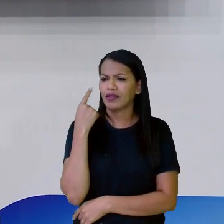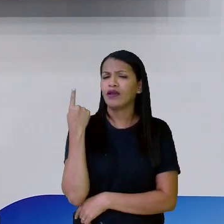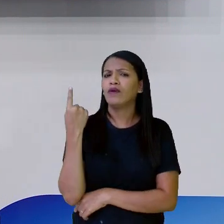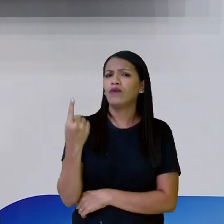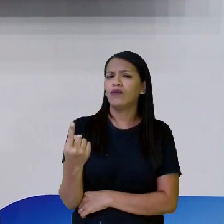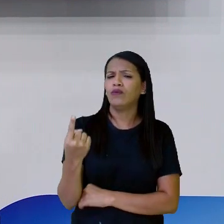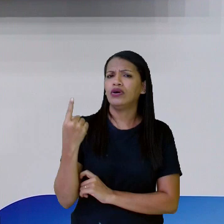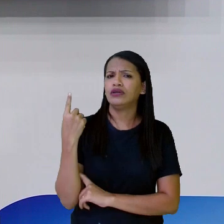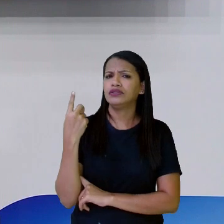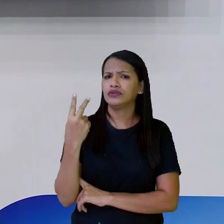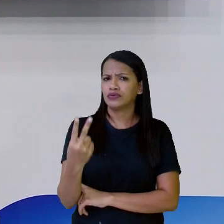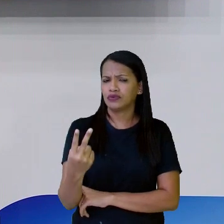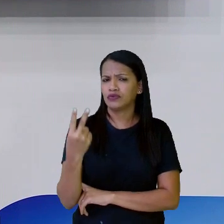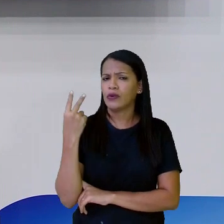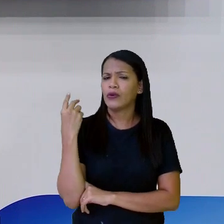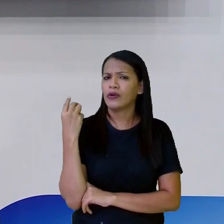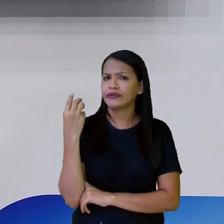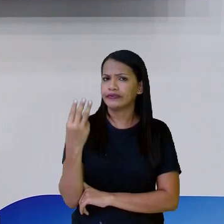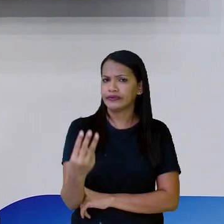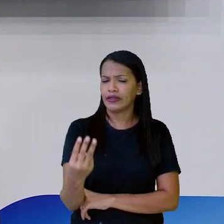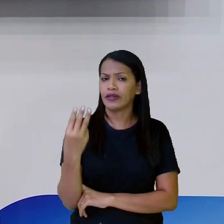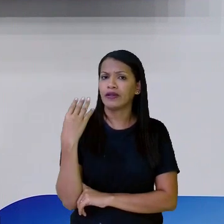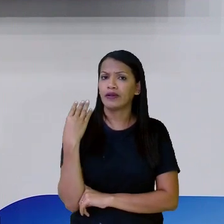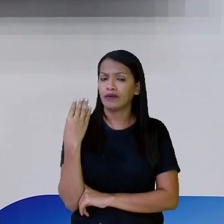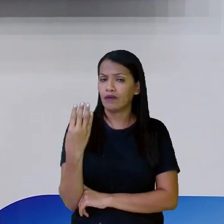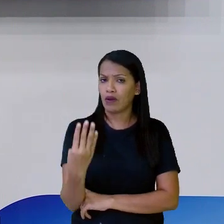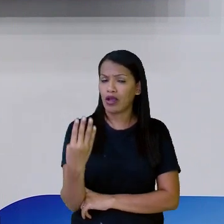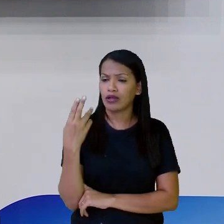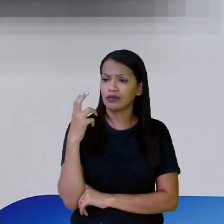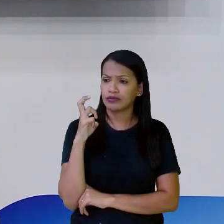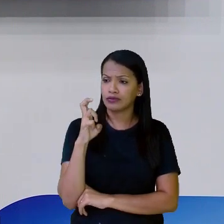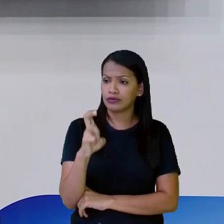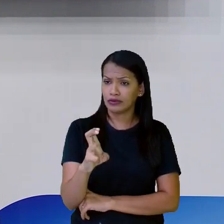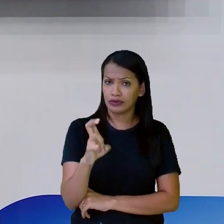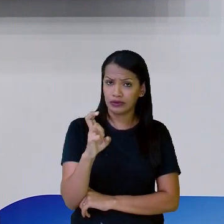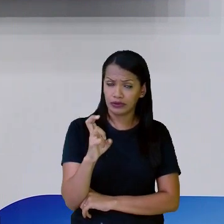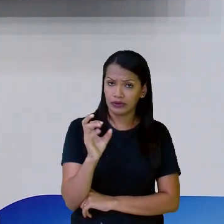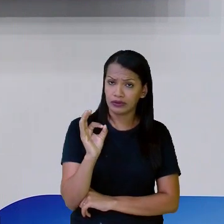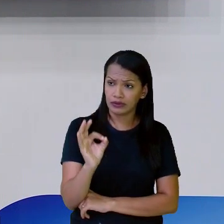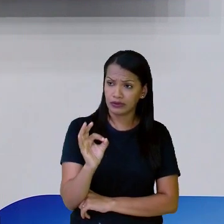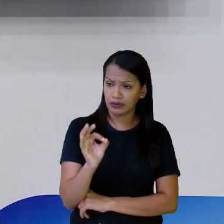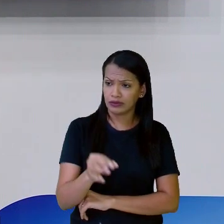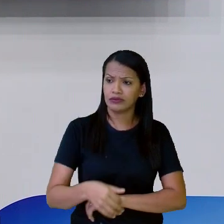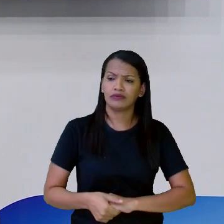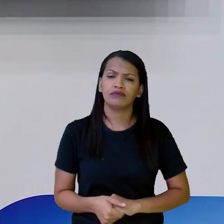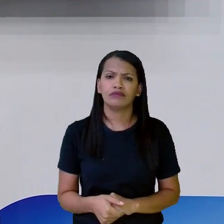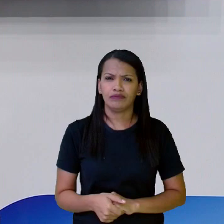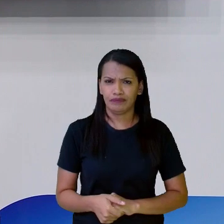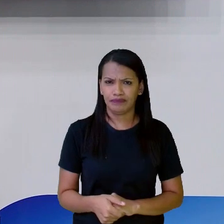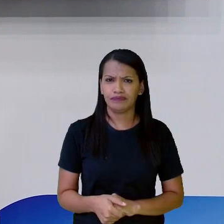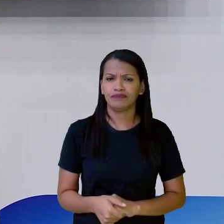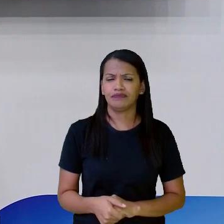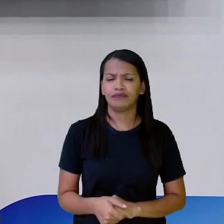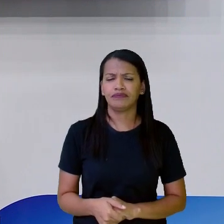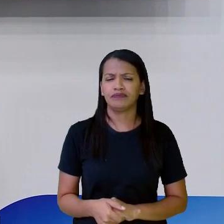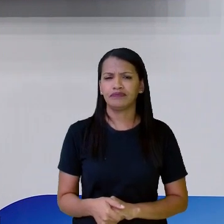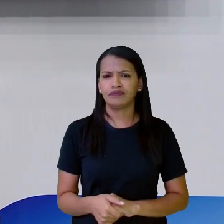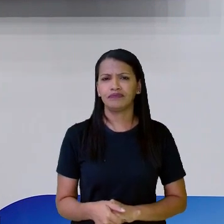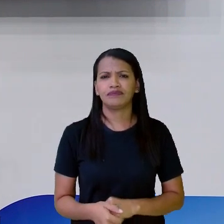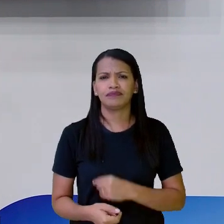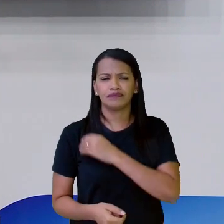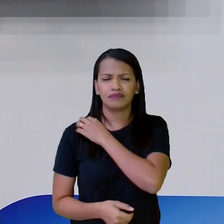1, 2, 3, 4, 5. 5 centenas.